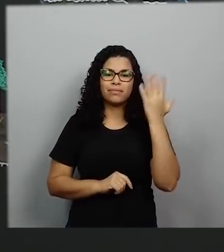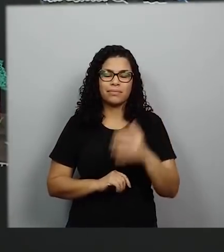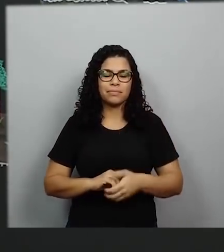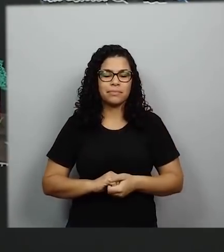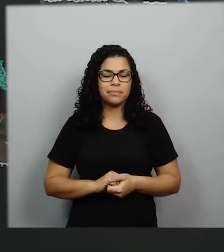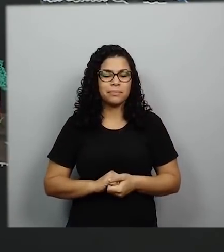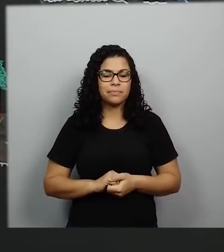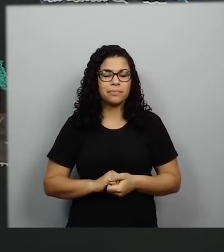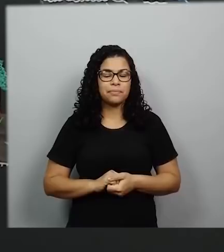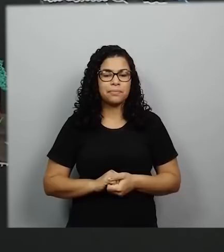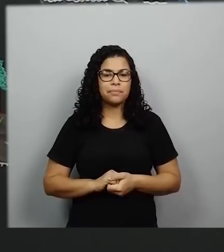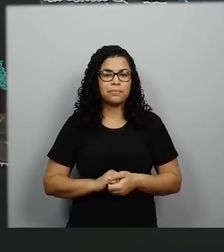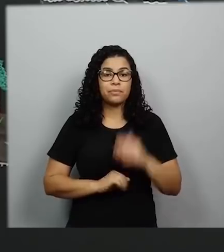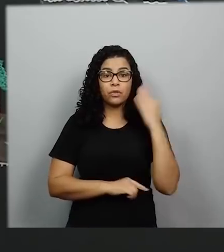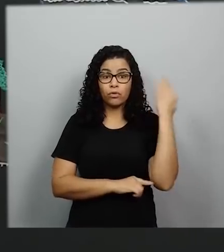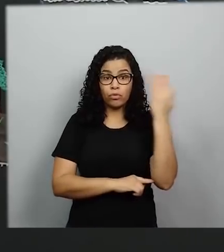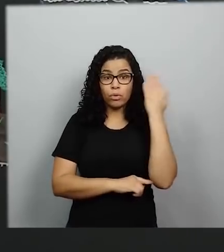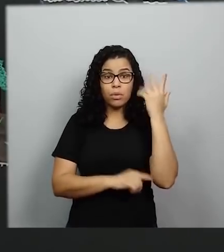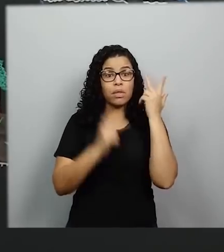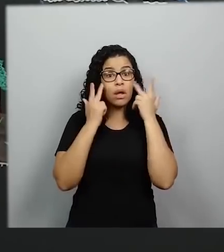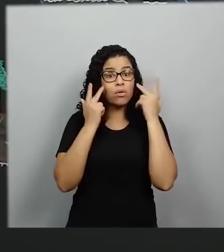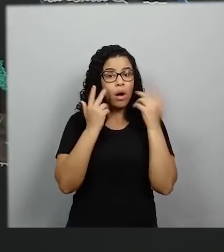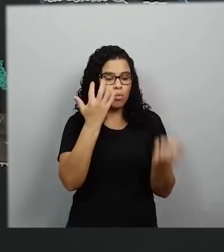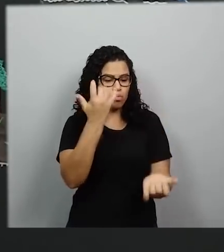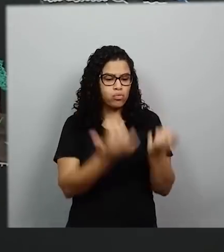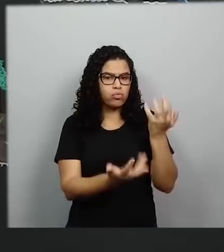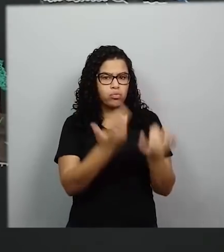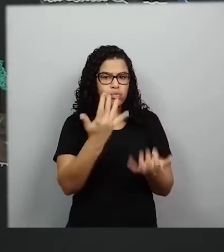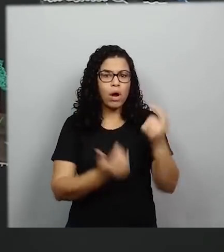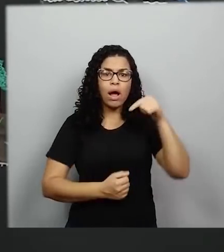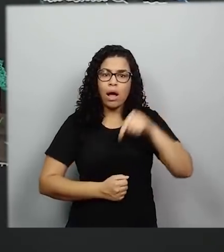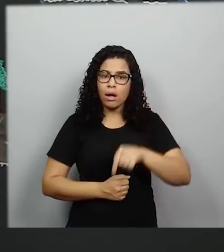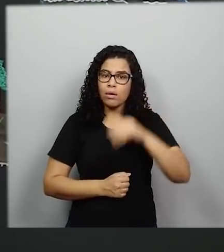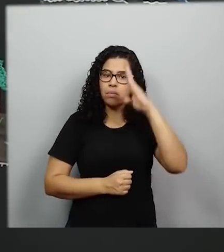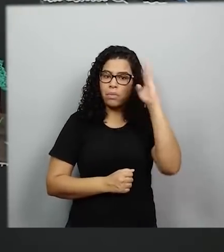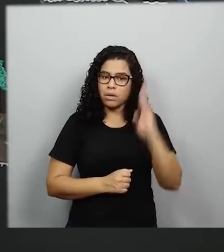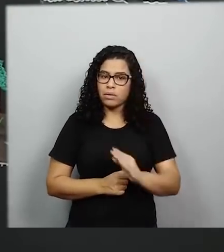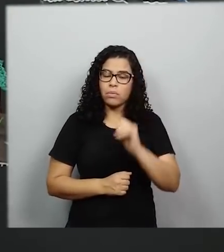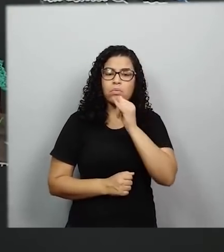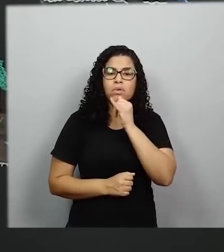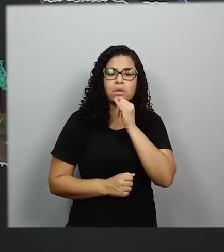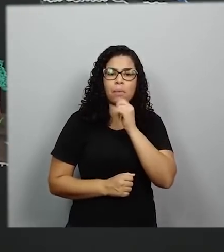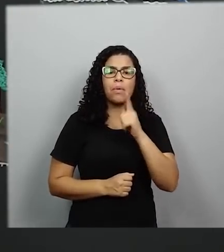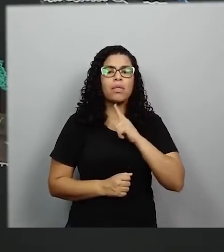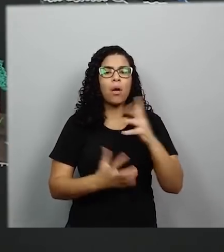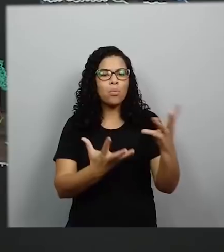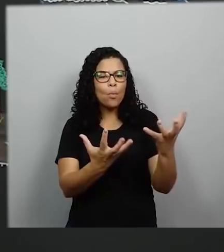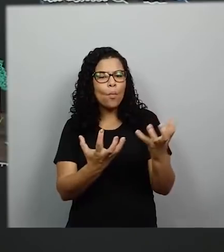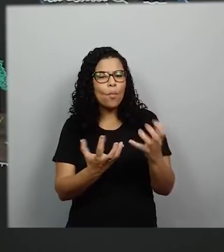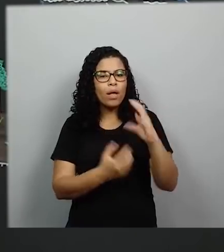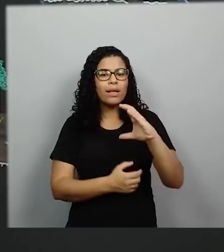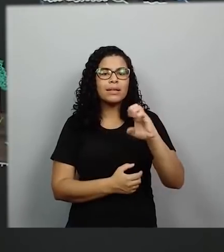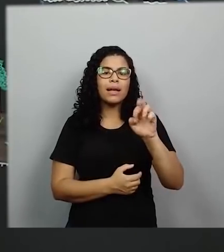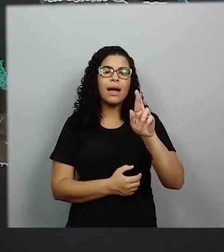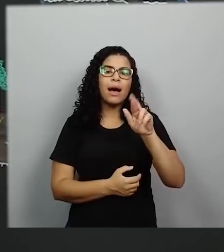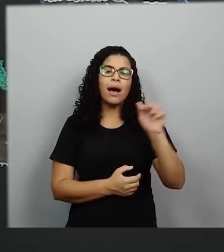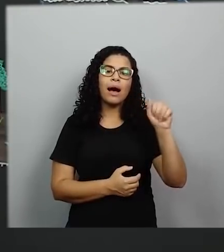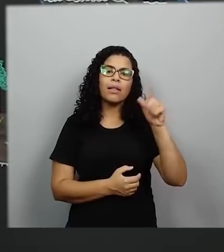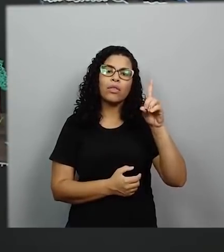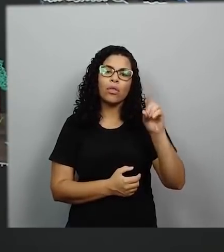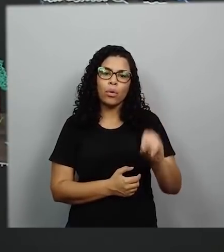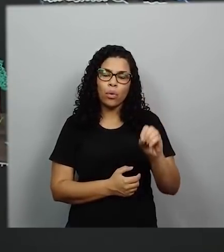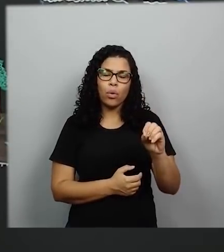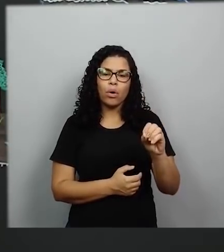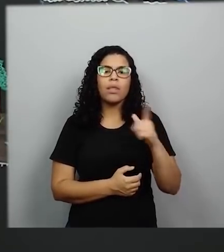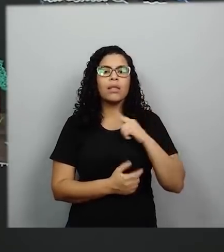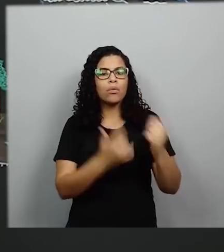falar também de fenômeno natural, os incêndios. Aqui no Brasil, a gente tem no Cerrado, por exemplo, incêndios naturais. Algumas regiões dos Estados